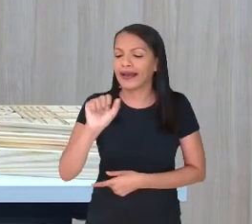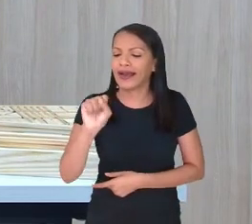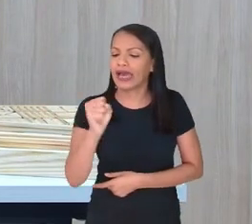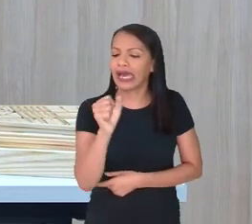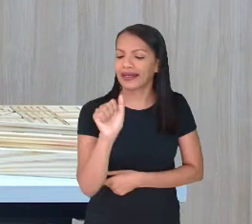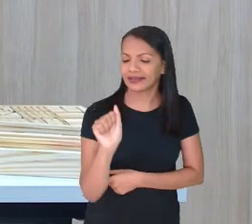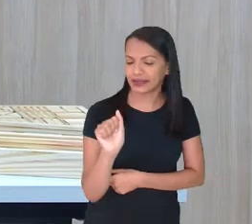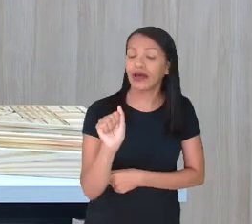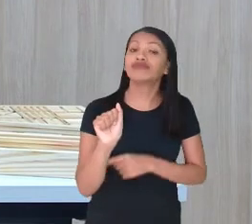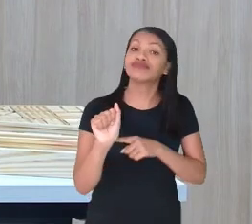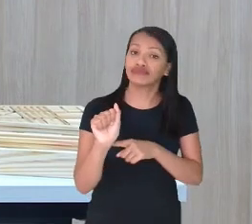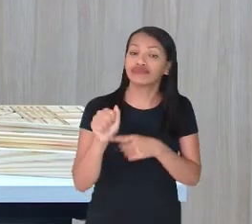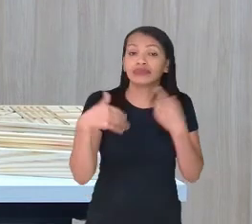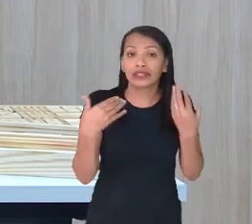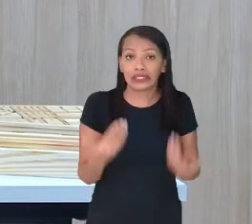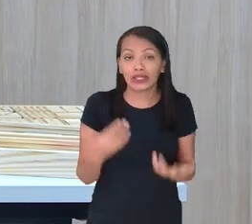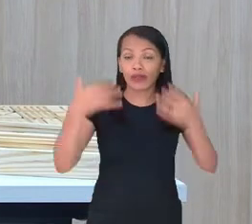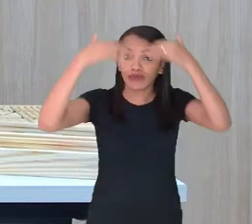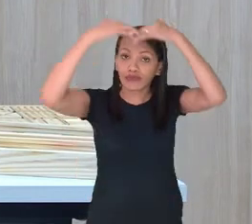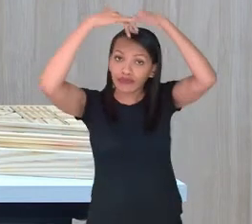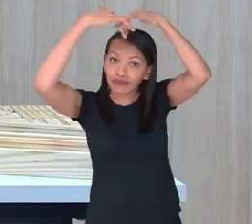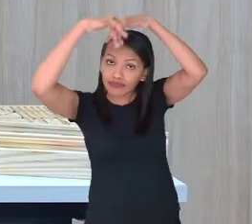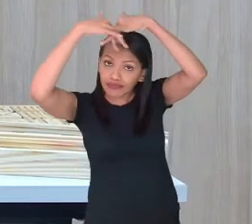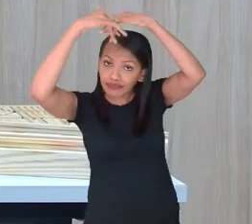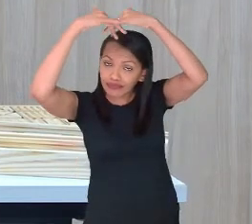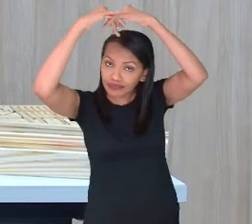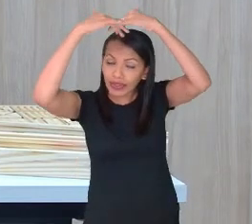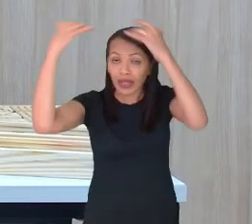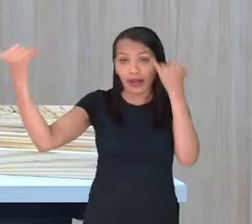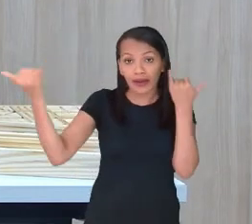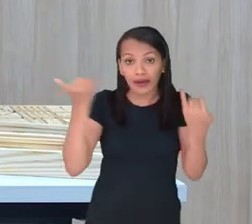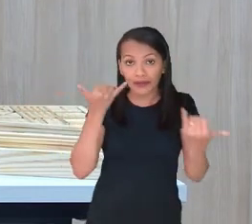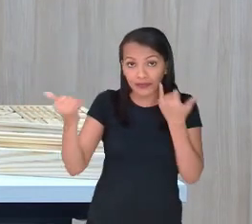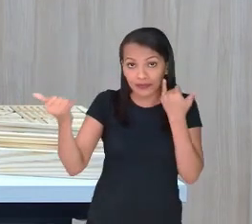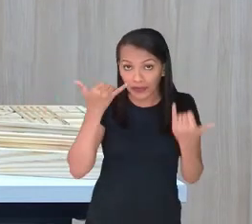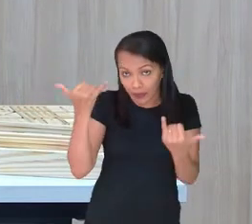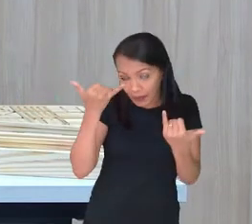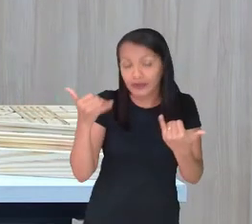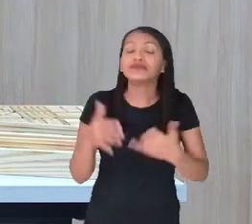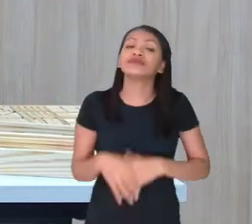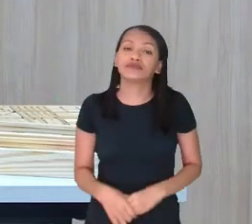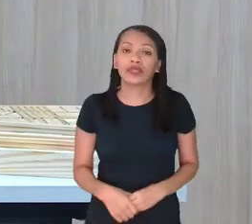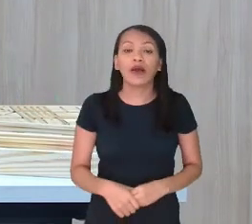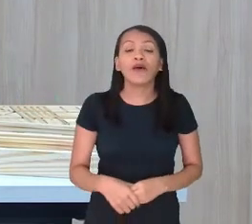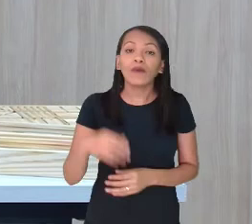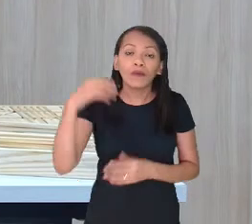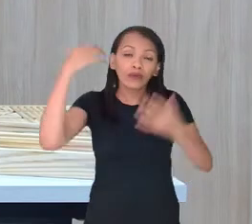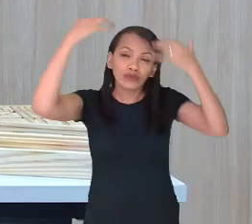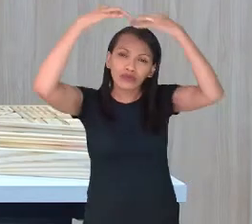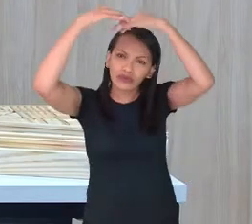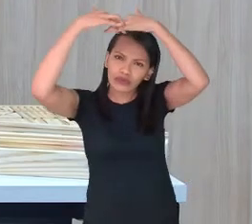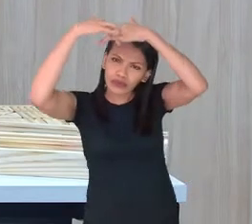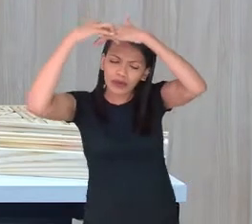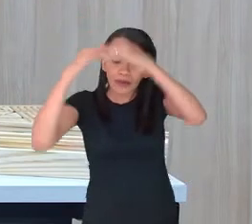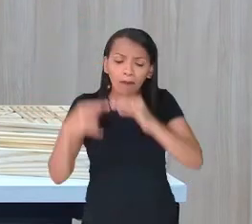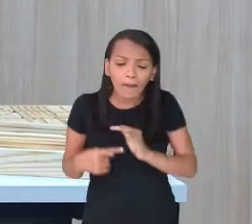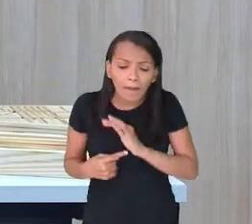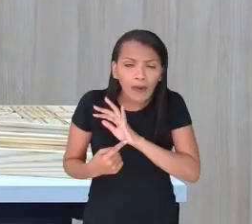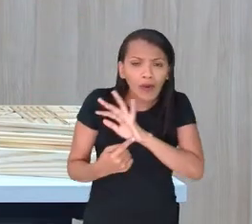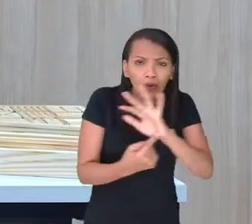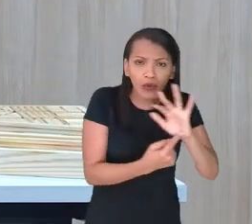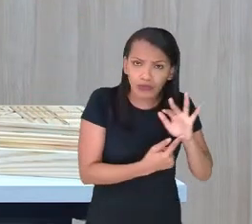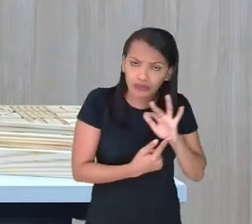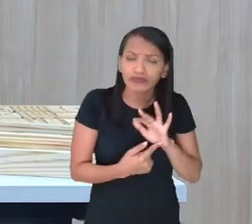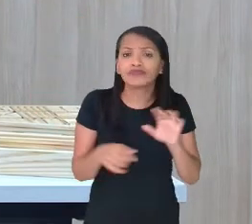vai solicitar do cérebro essa informação. Então, o cérebro vai trazer. Ou simplesmente ele